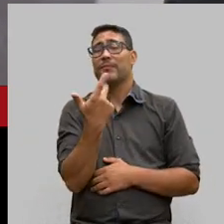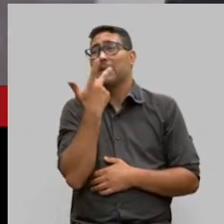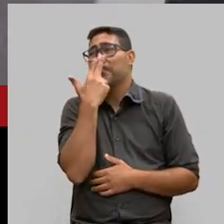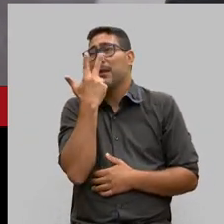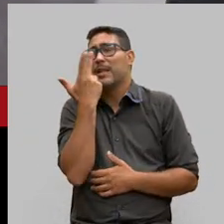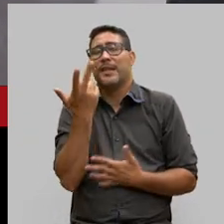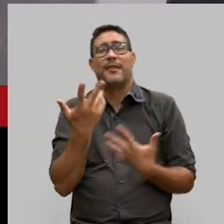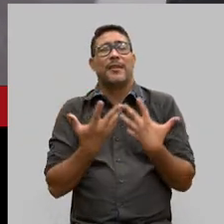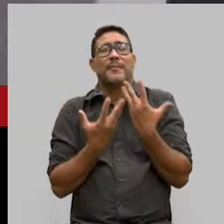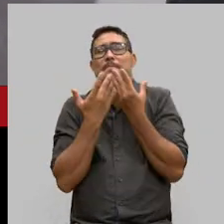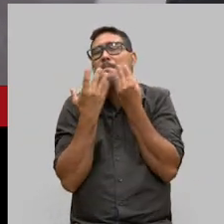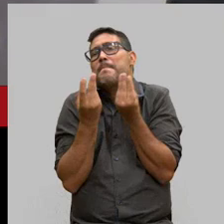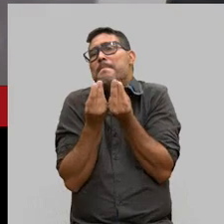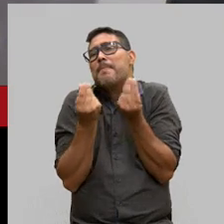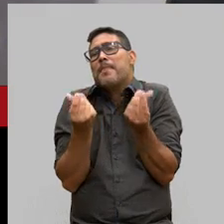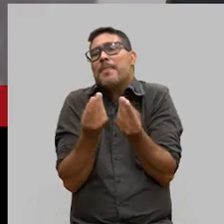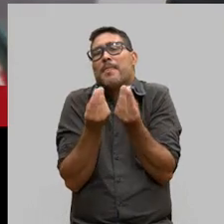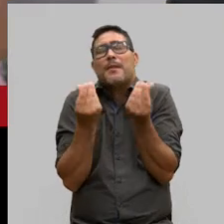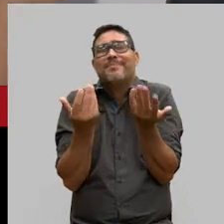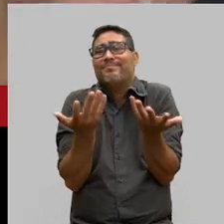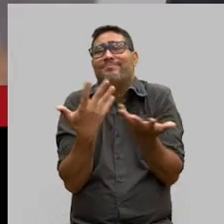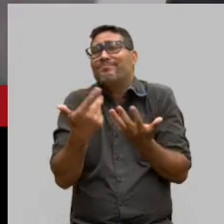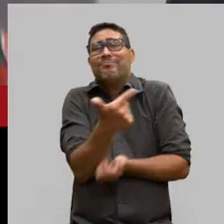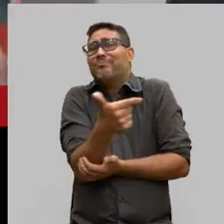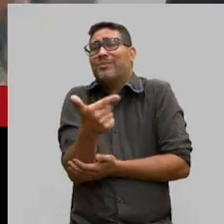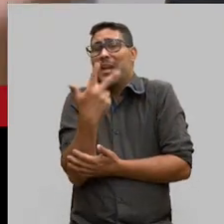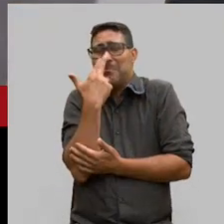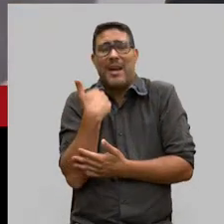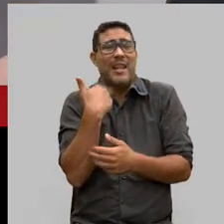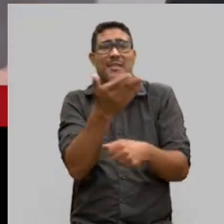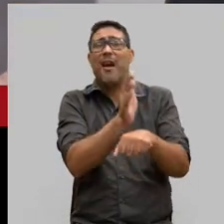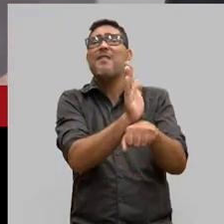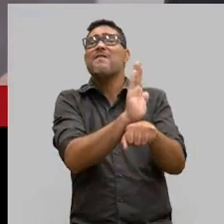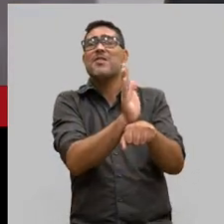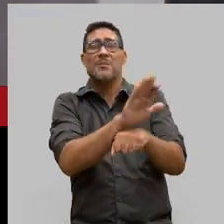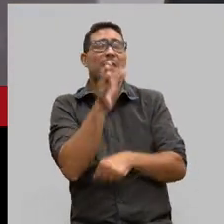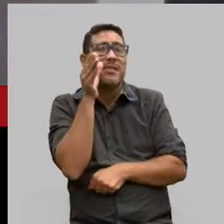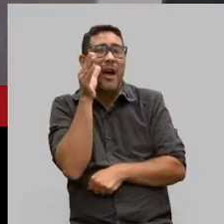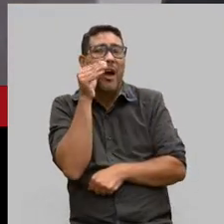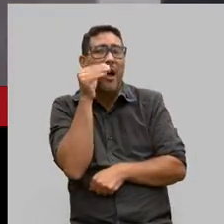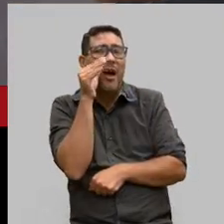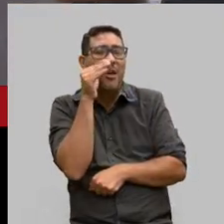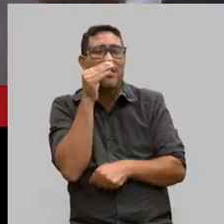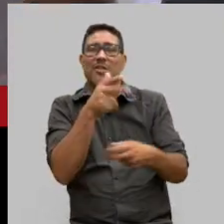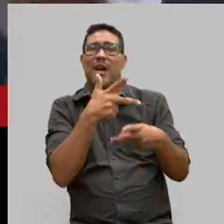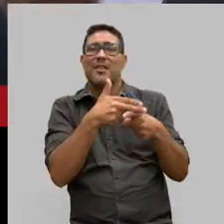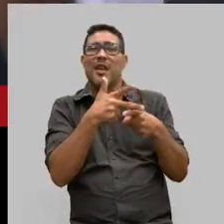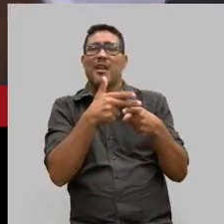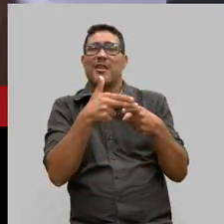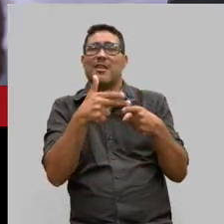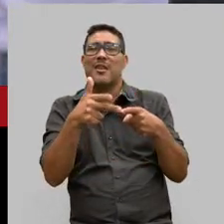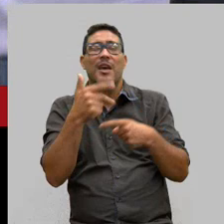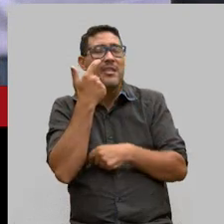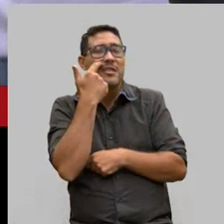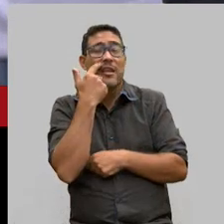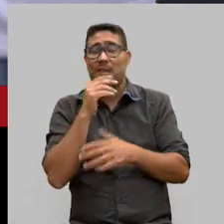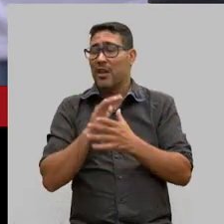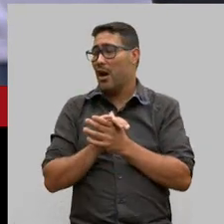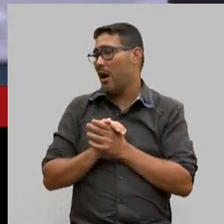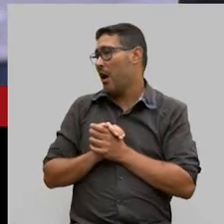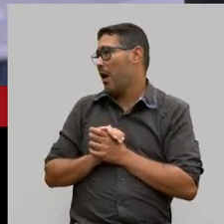de autismo não é como aqueles filmes ou as séries que a gente assiste né que só tem